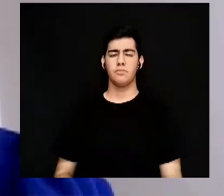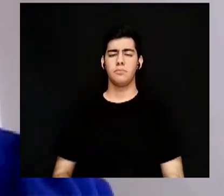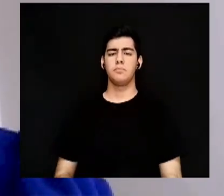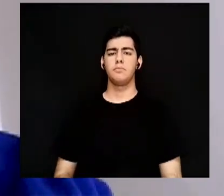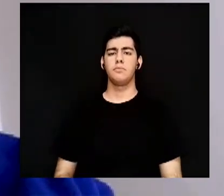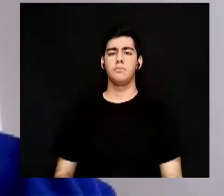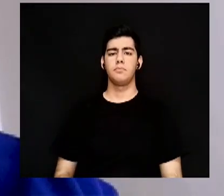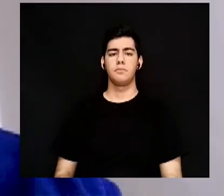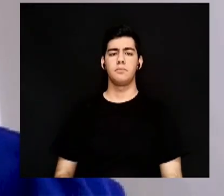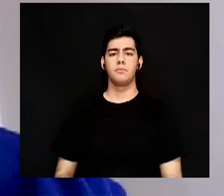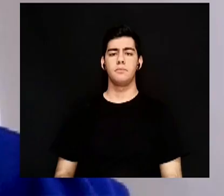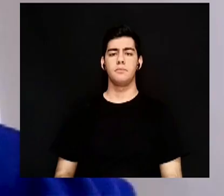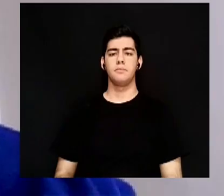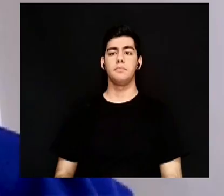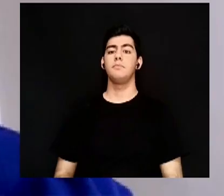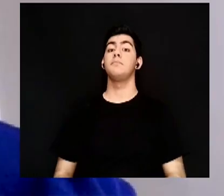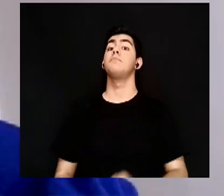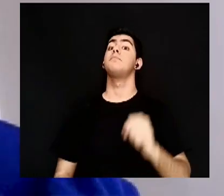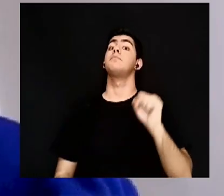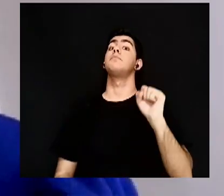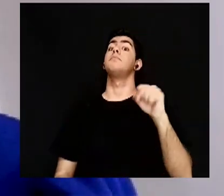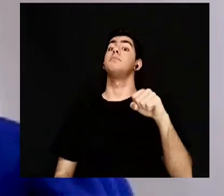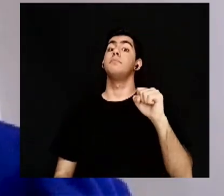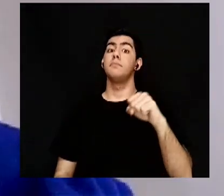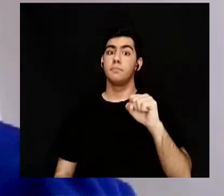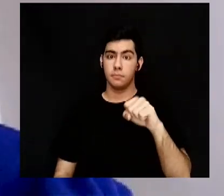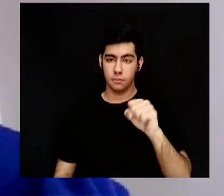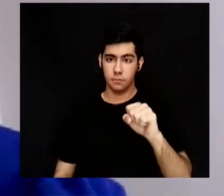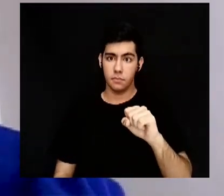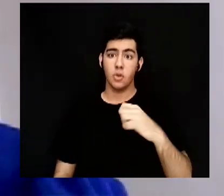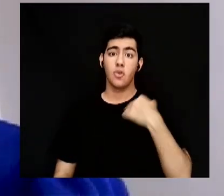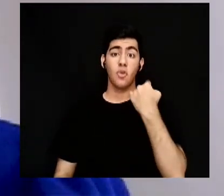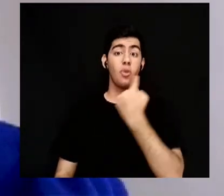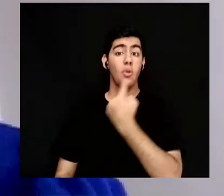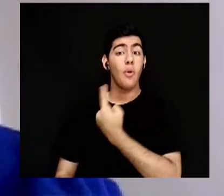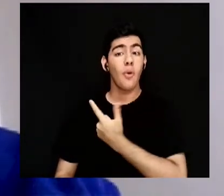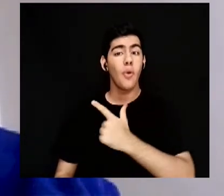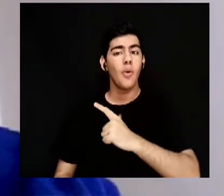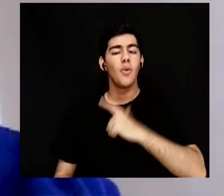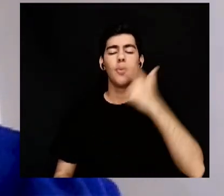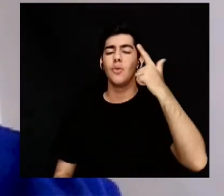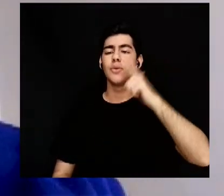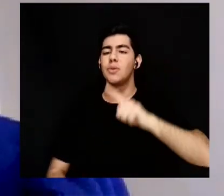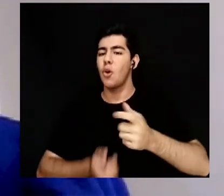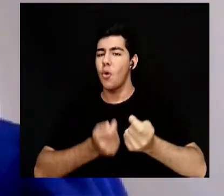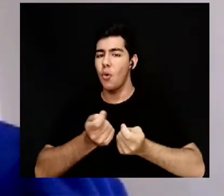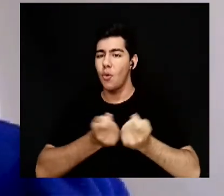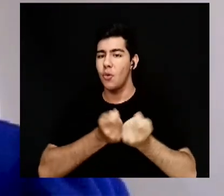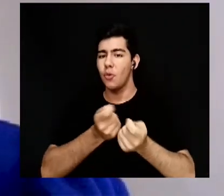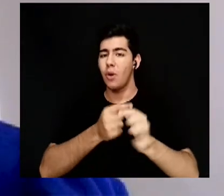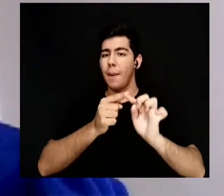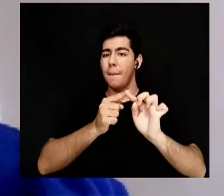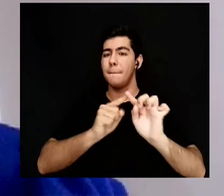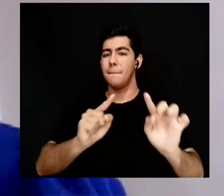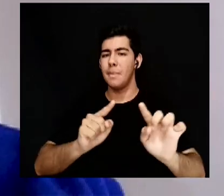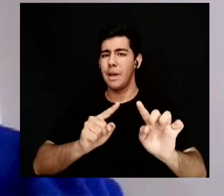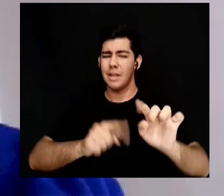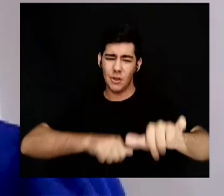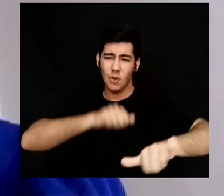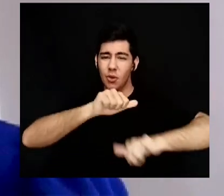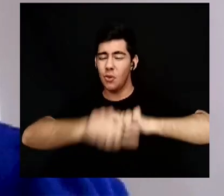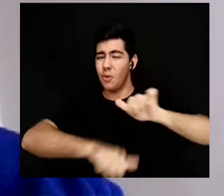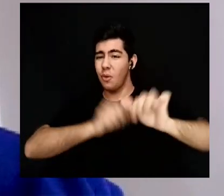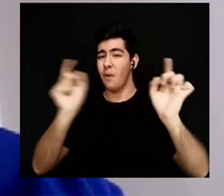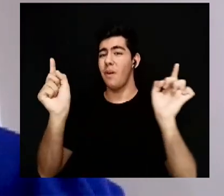Sim, tem como controlar. Reverter, não. Tá? Obesidade é uma